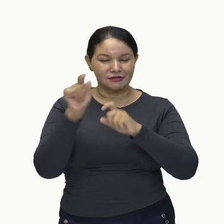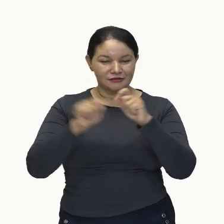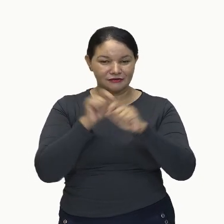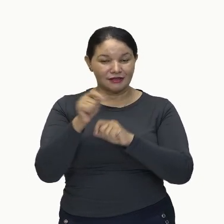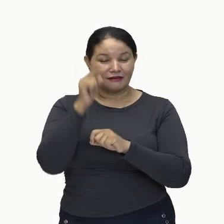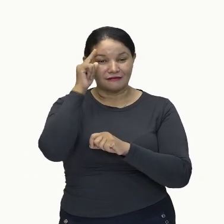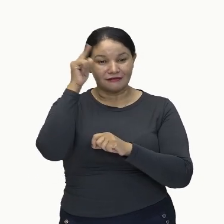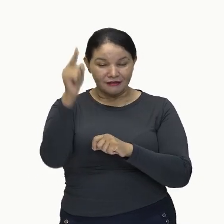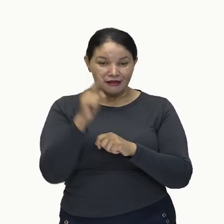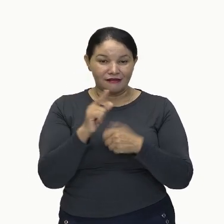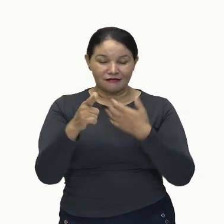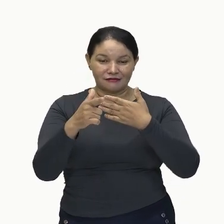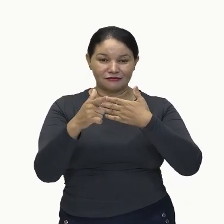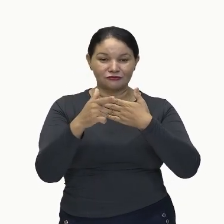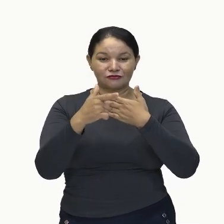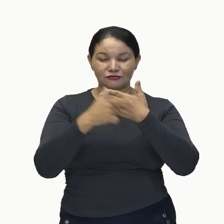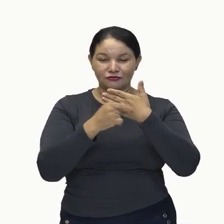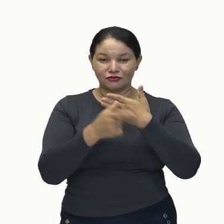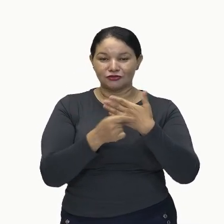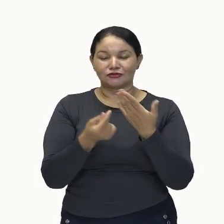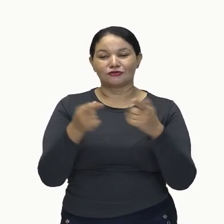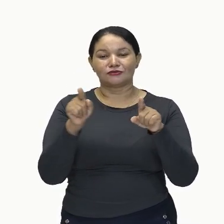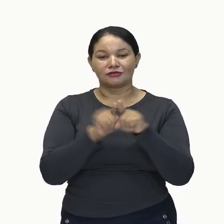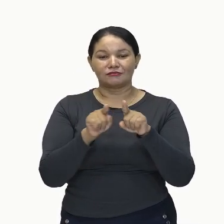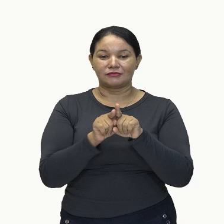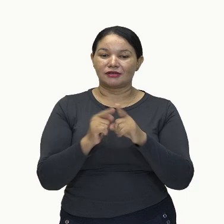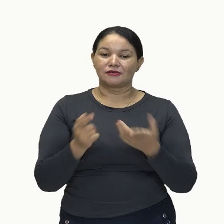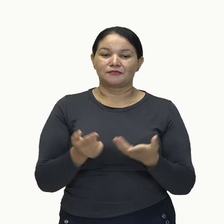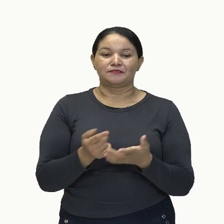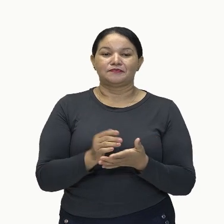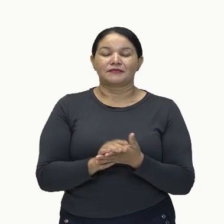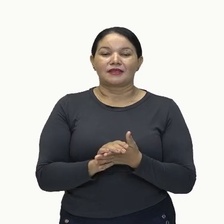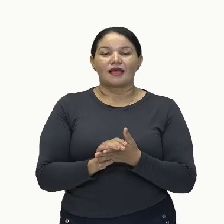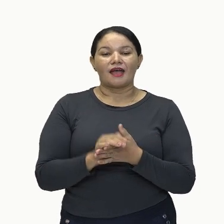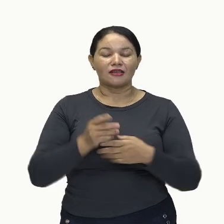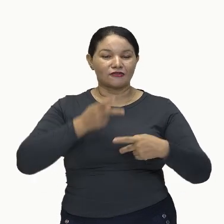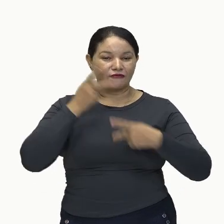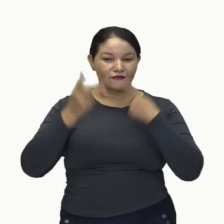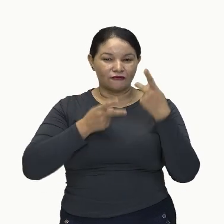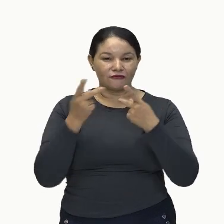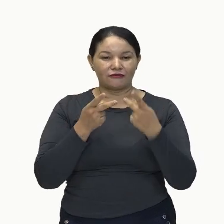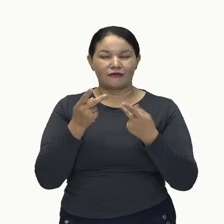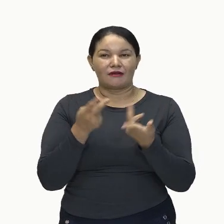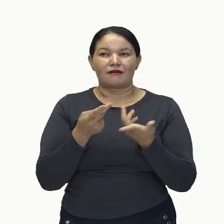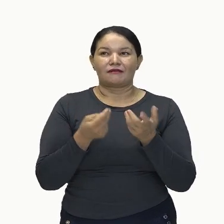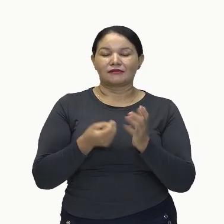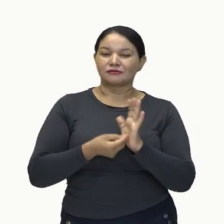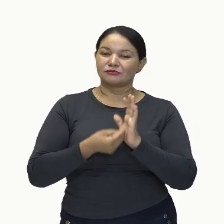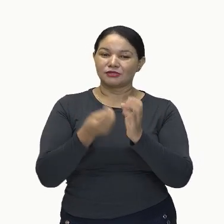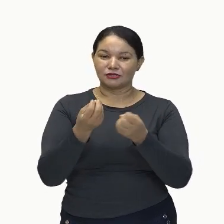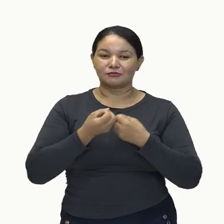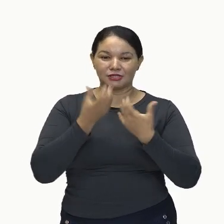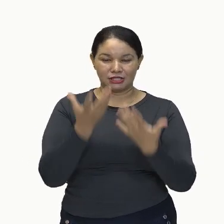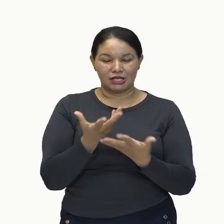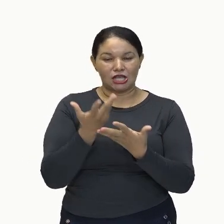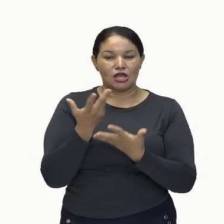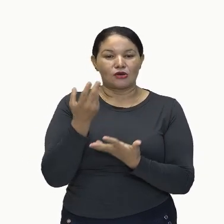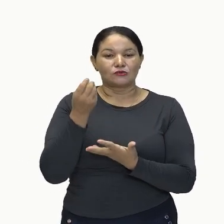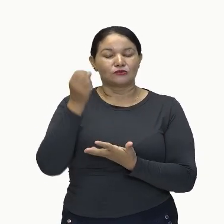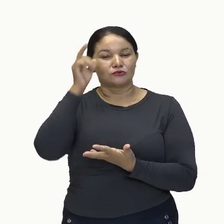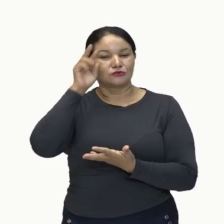Murilo Mendes, a descrição de um sonho, a menção a um sonho, aos pensamentos ocultos